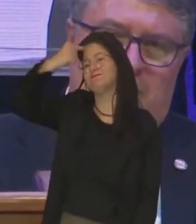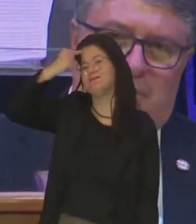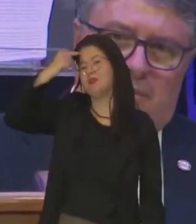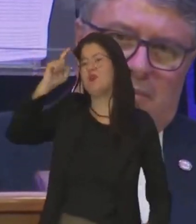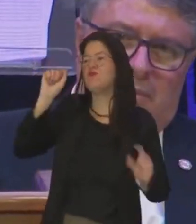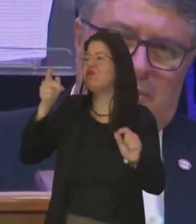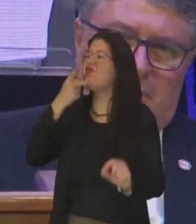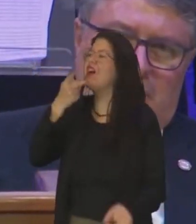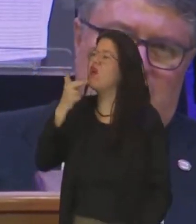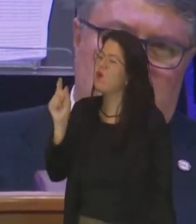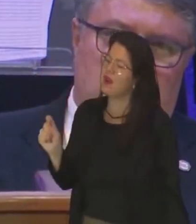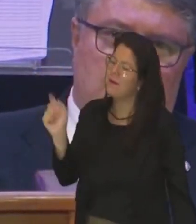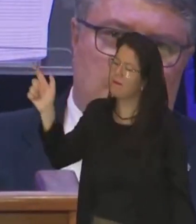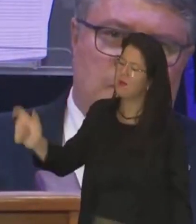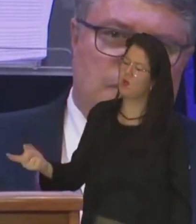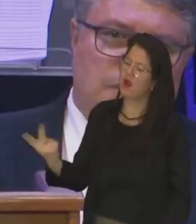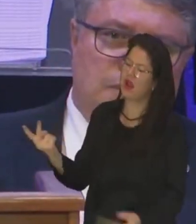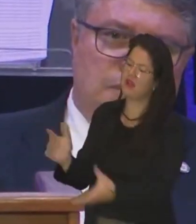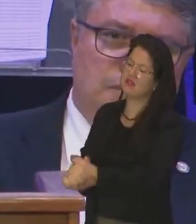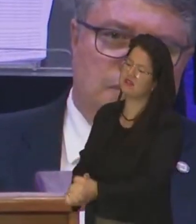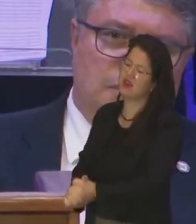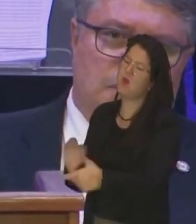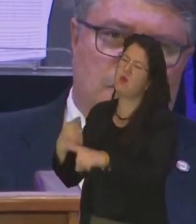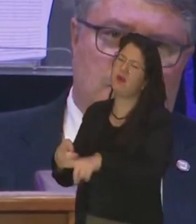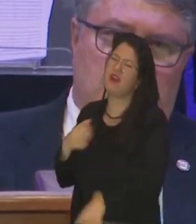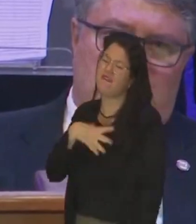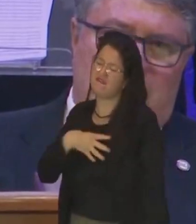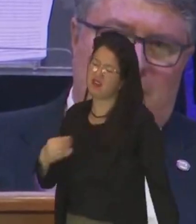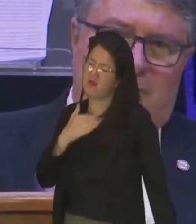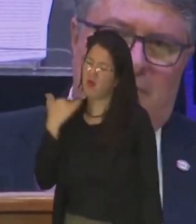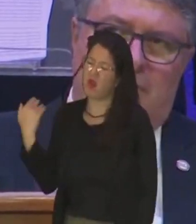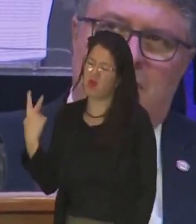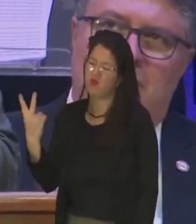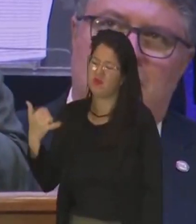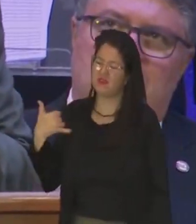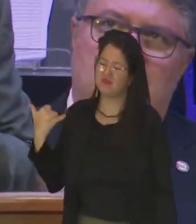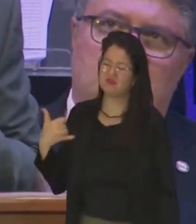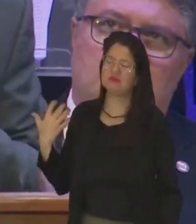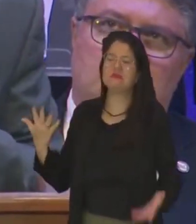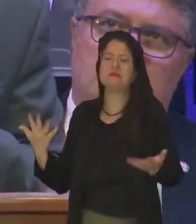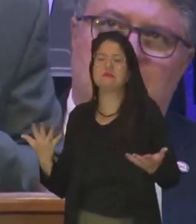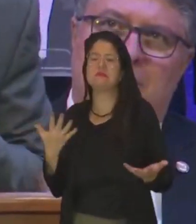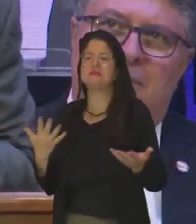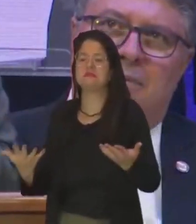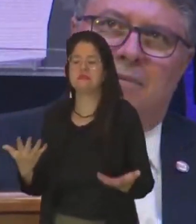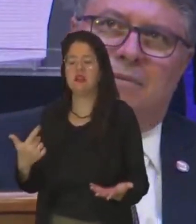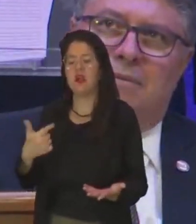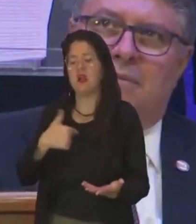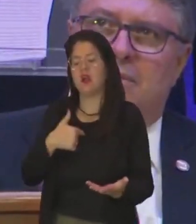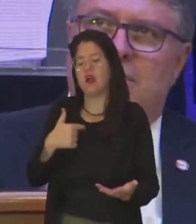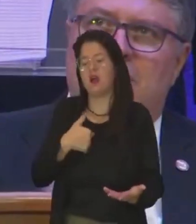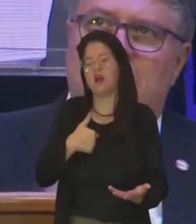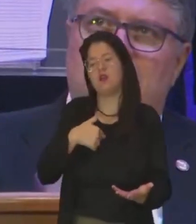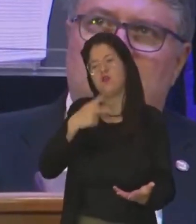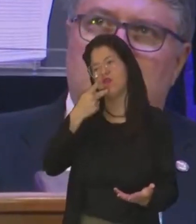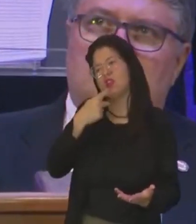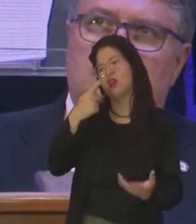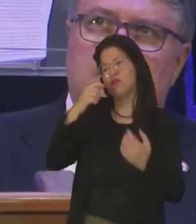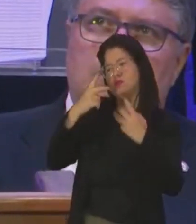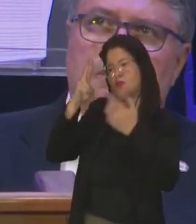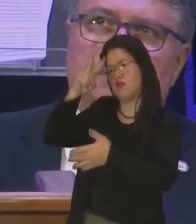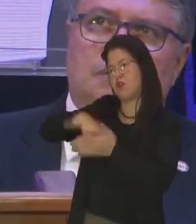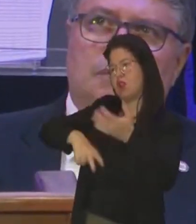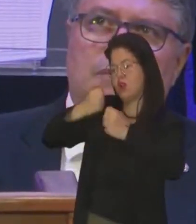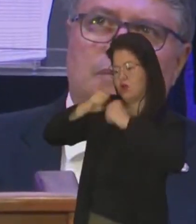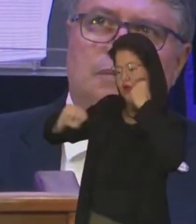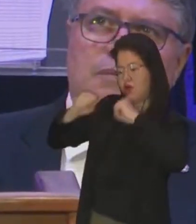que eu vou falar nessa situação? E me veio, vou ler o Salmo 13 para ele. E